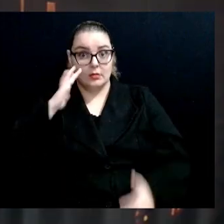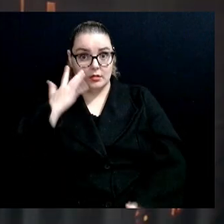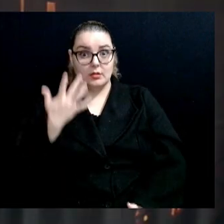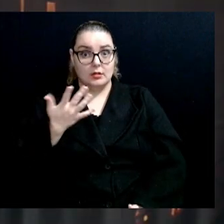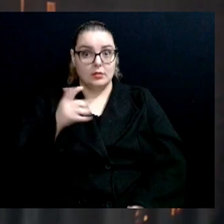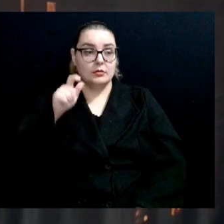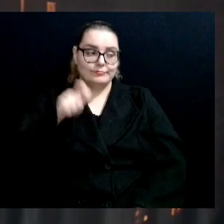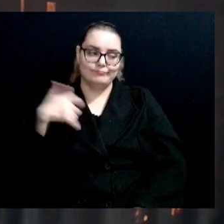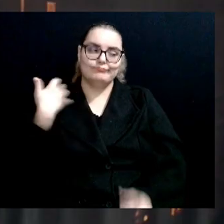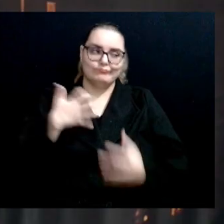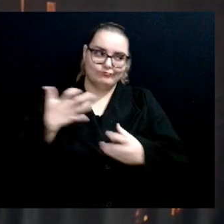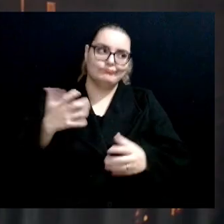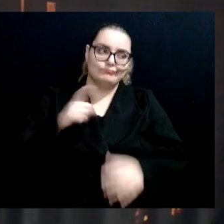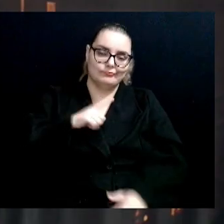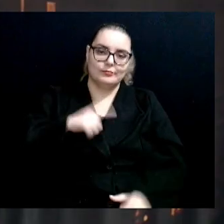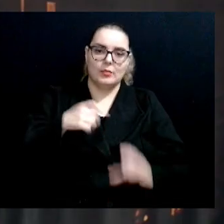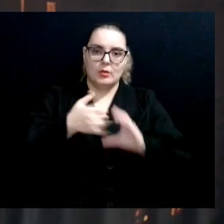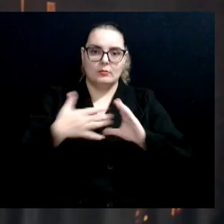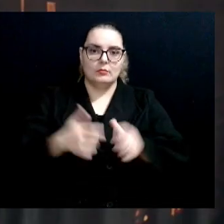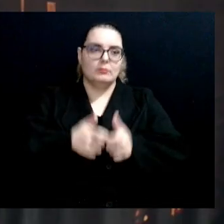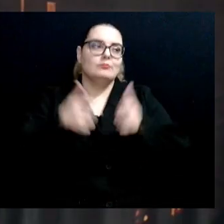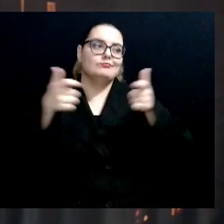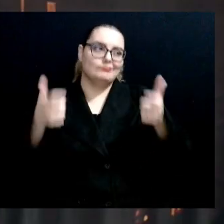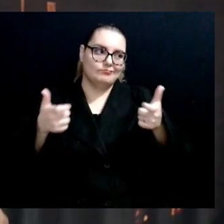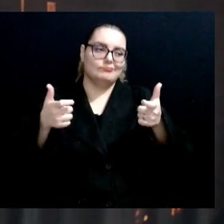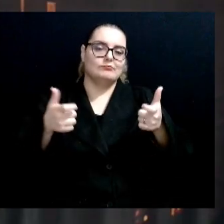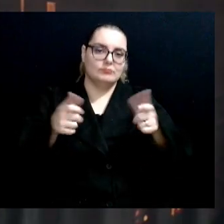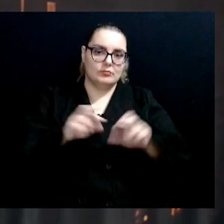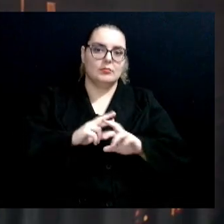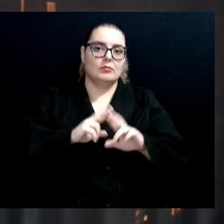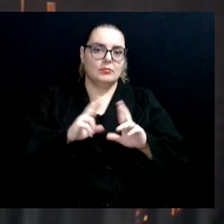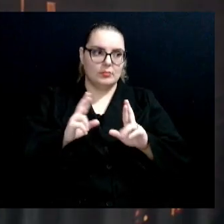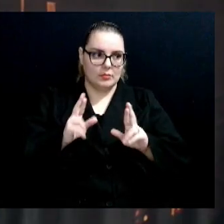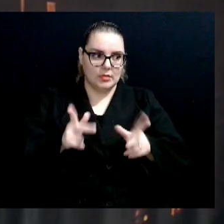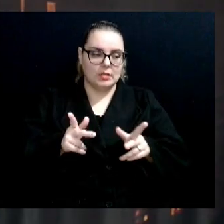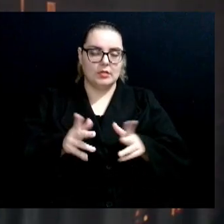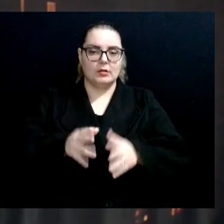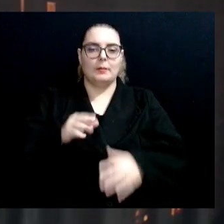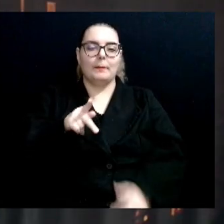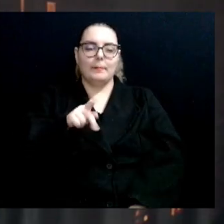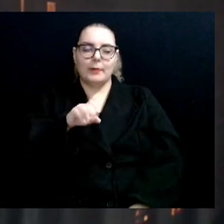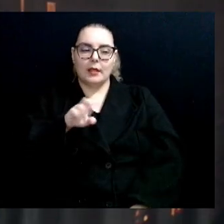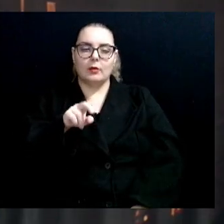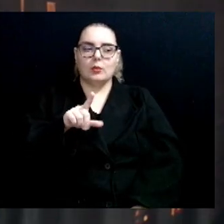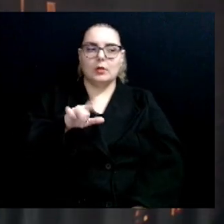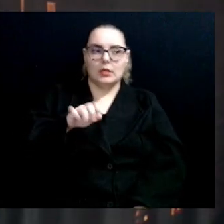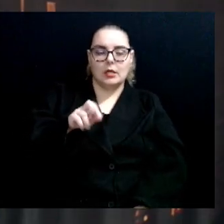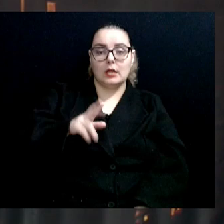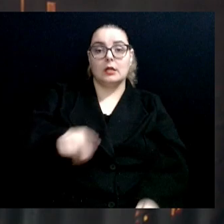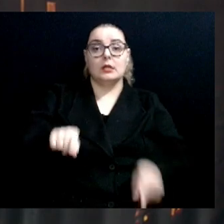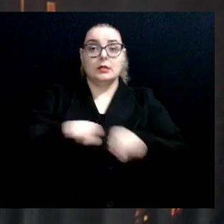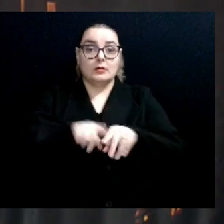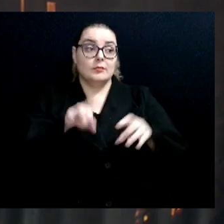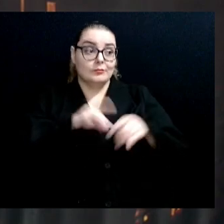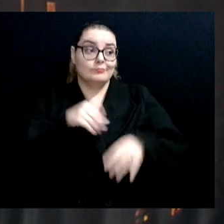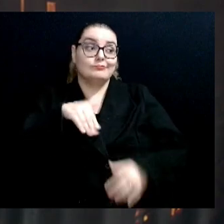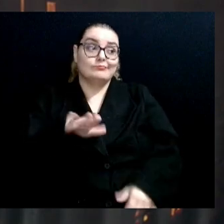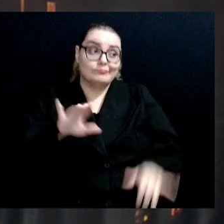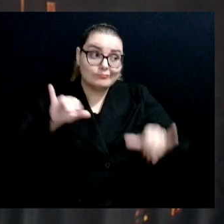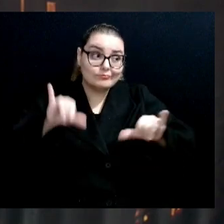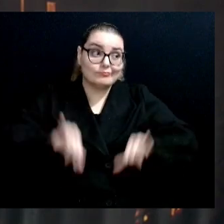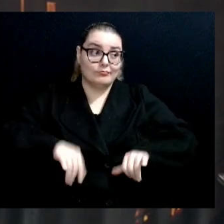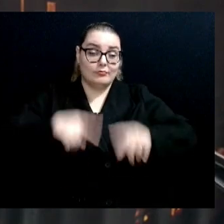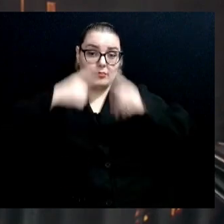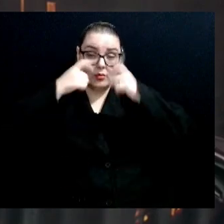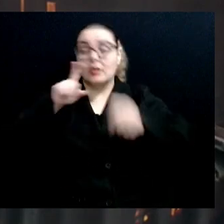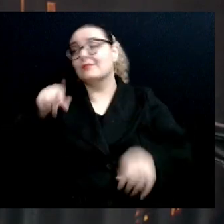uma característica muito peculiar. Né? E ela tem o medo também de sofrer mais agressões. Né? É, verdade.